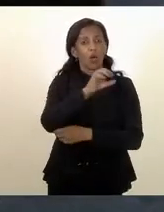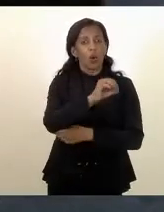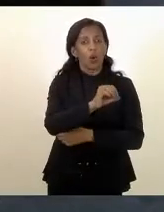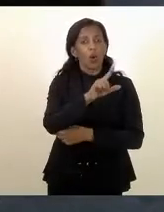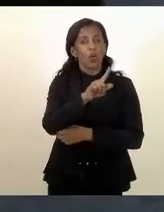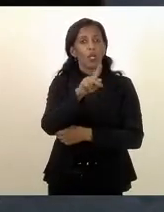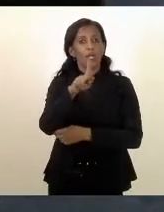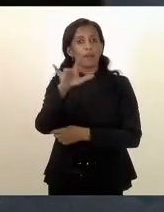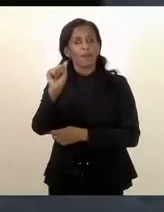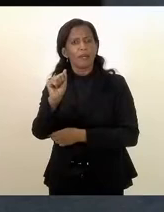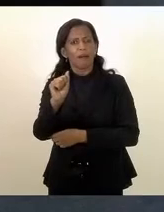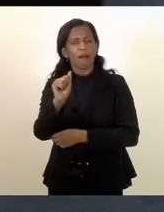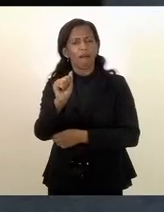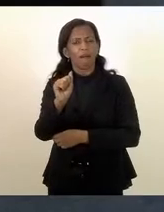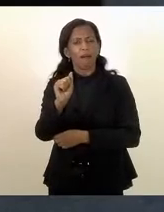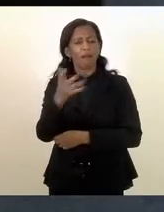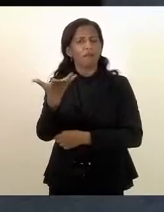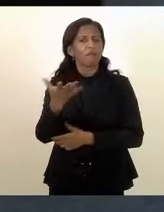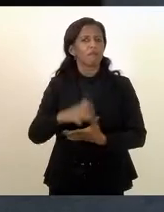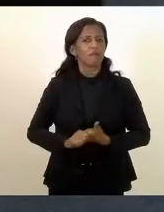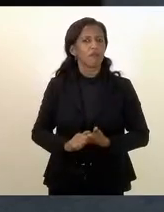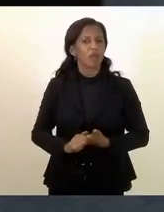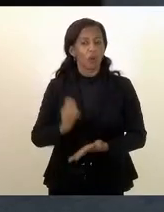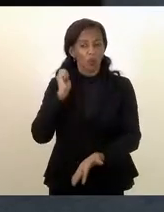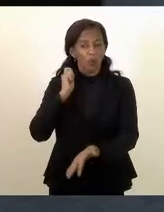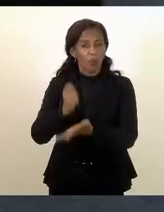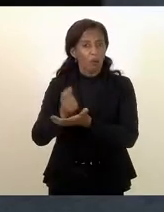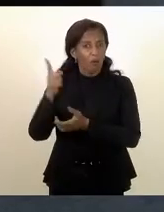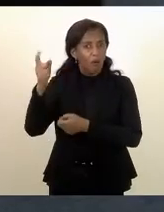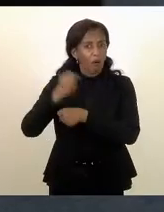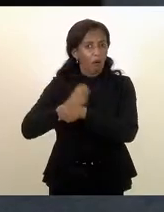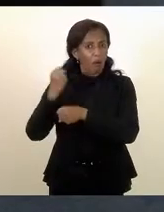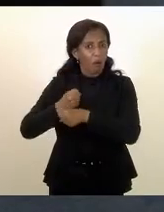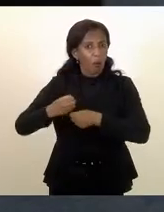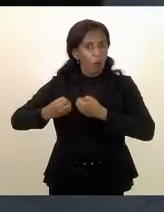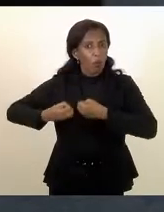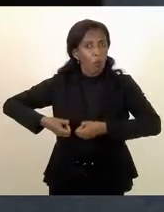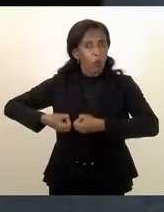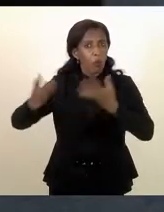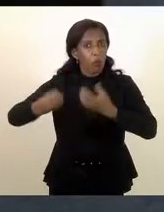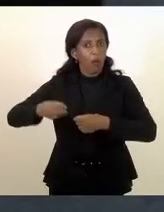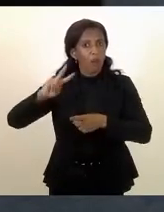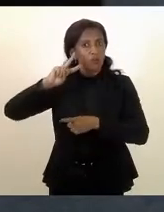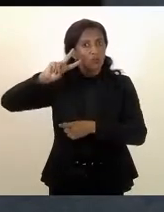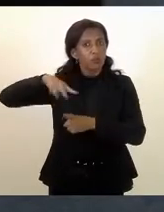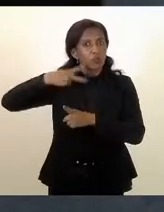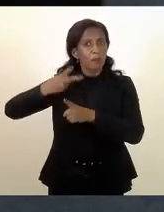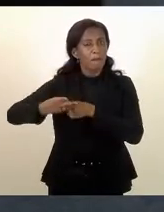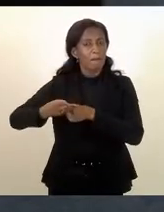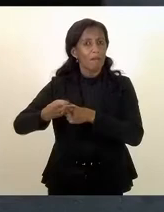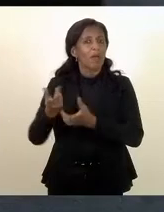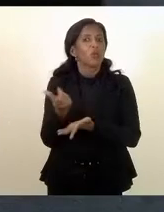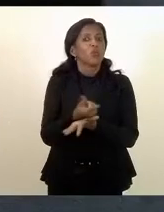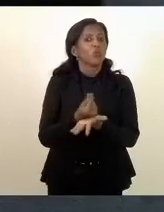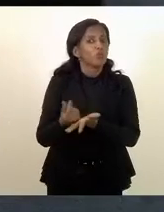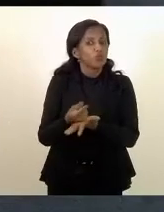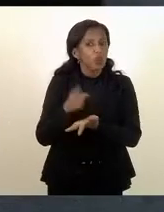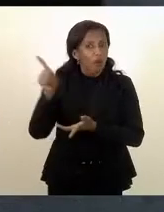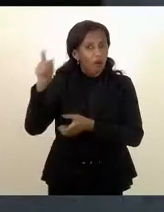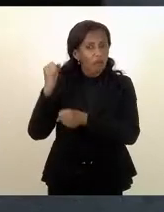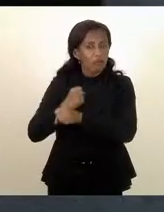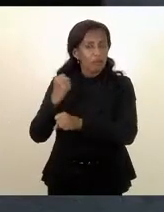ali o valor que foi orçado aquela obra foram gastos duas vezes mais a propina daquela obra